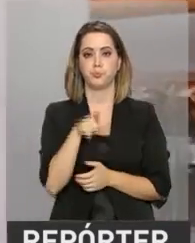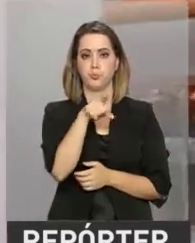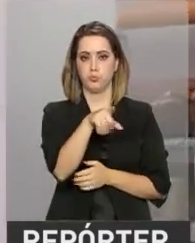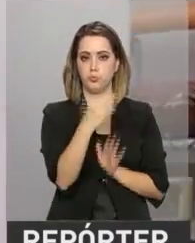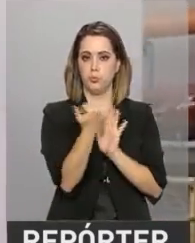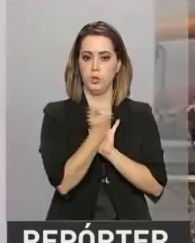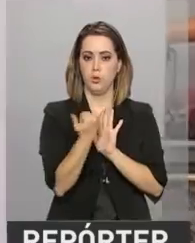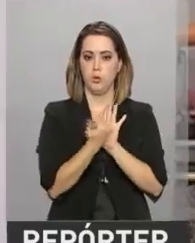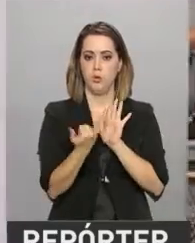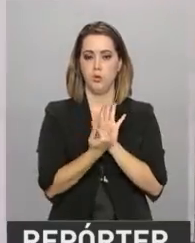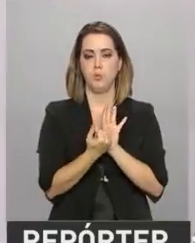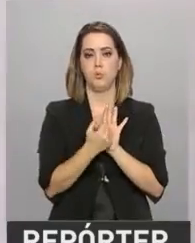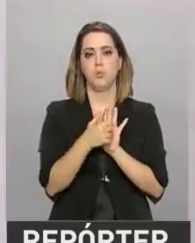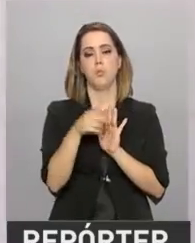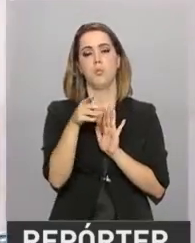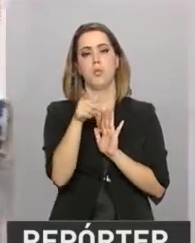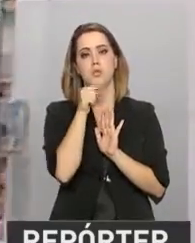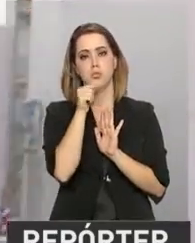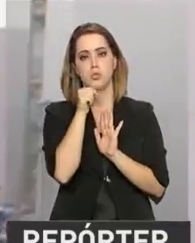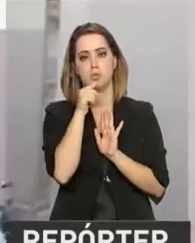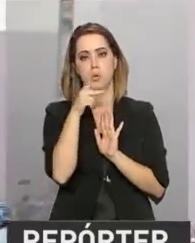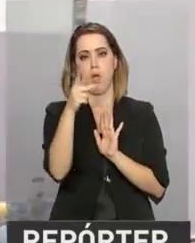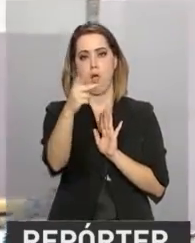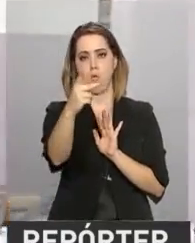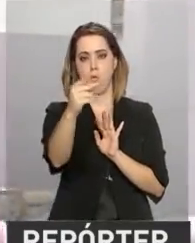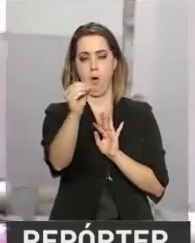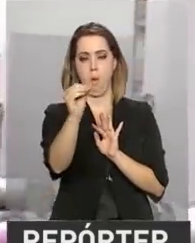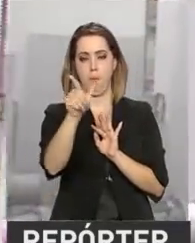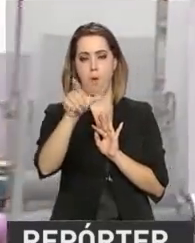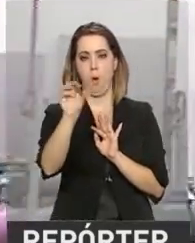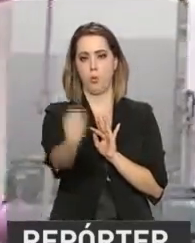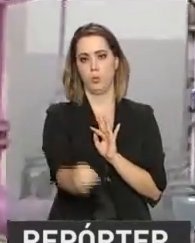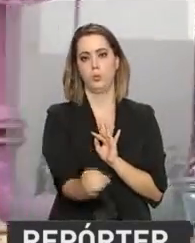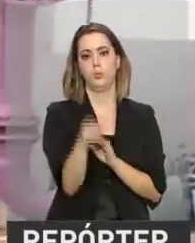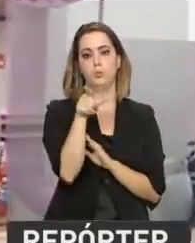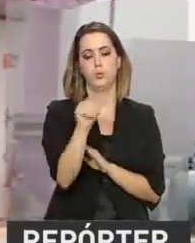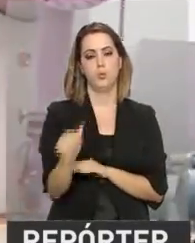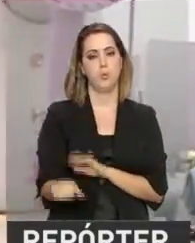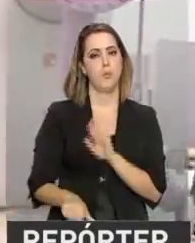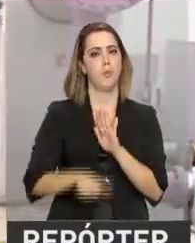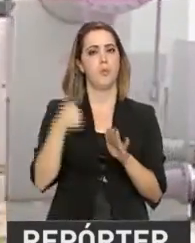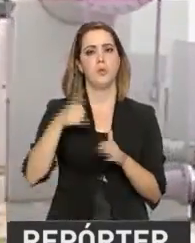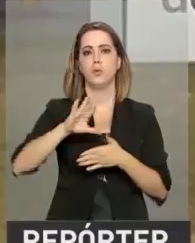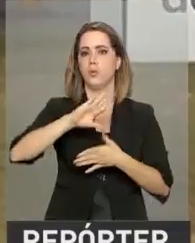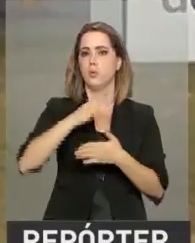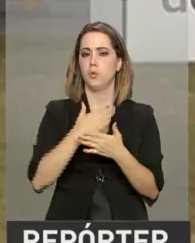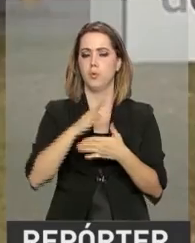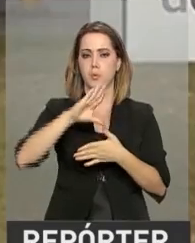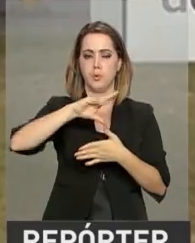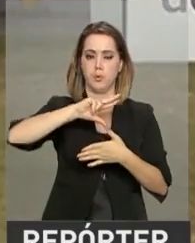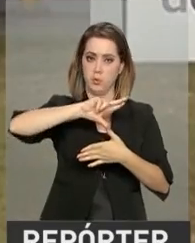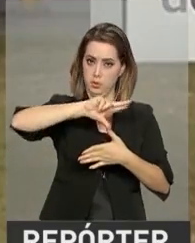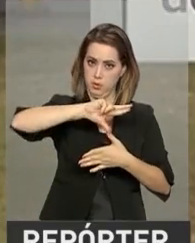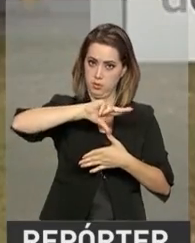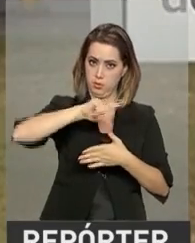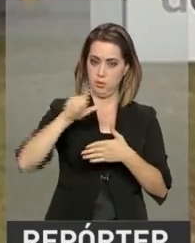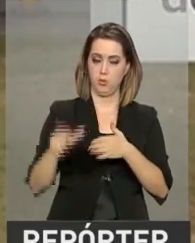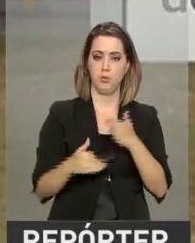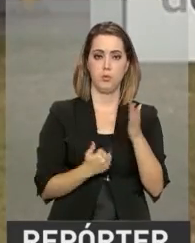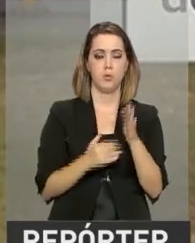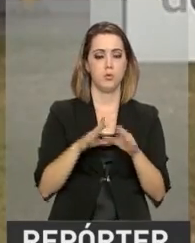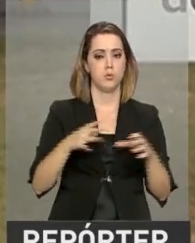projeto aquapolo em são paulo pioneiro na américa latina e um dos dez maiores do mundo desde 2012